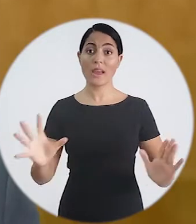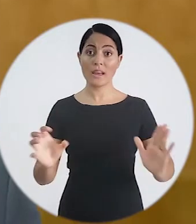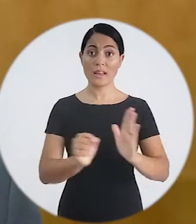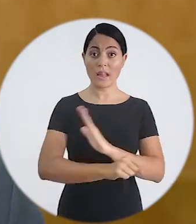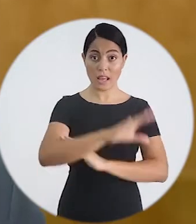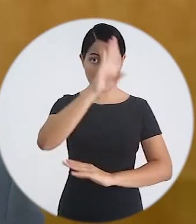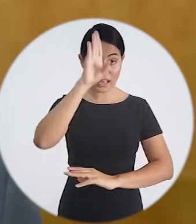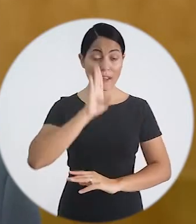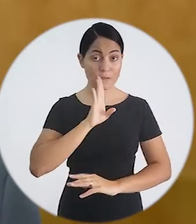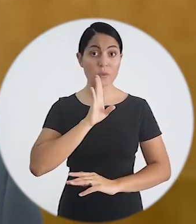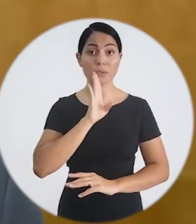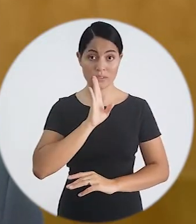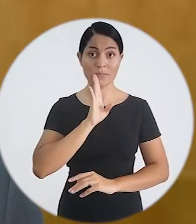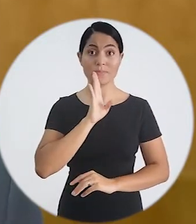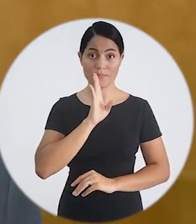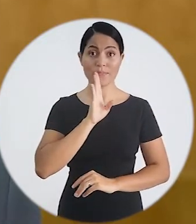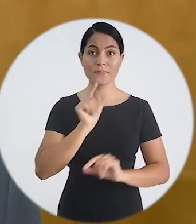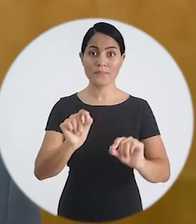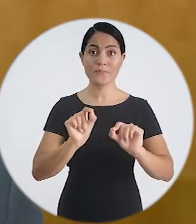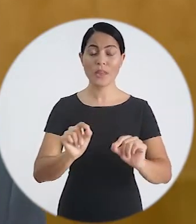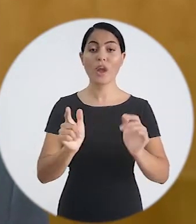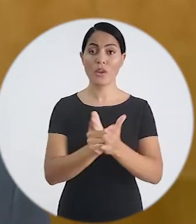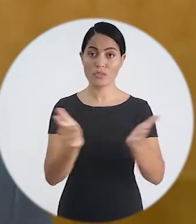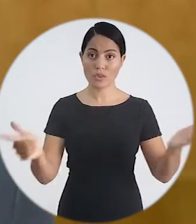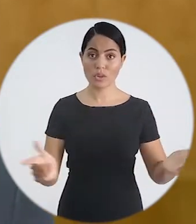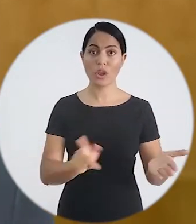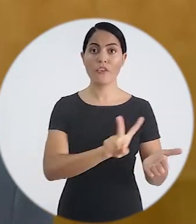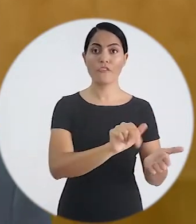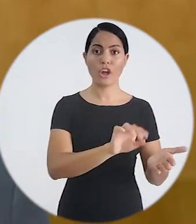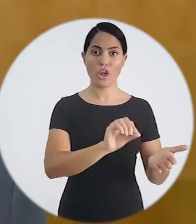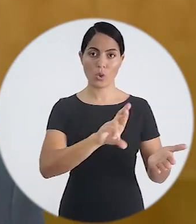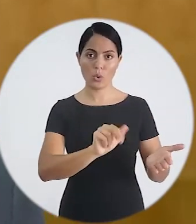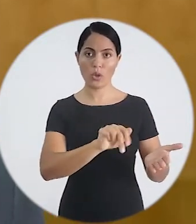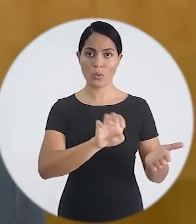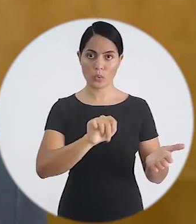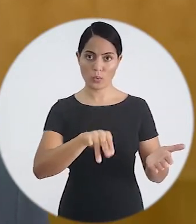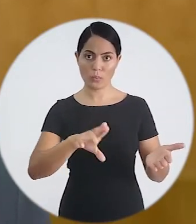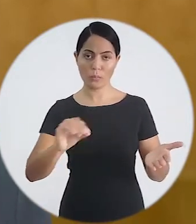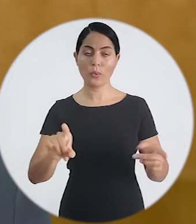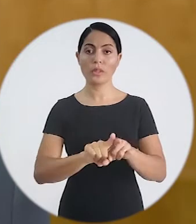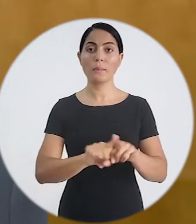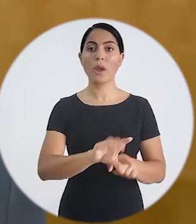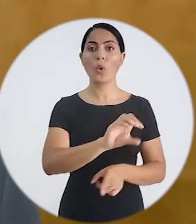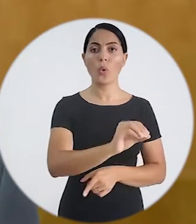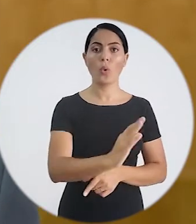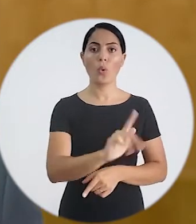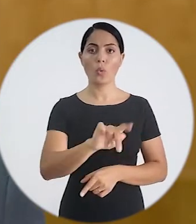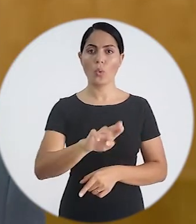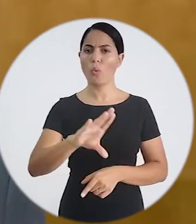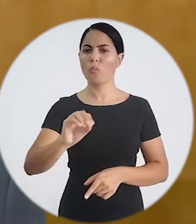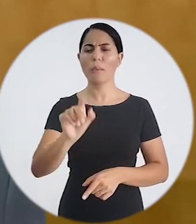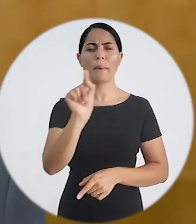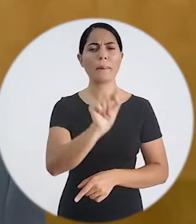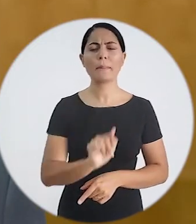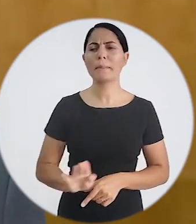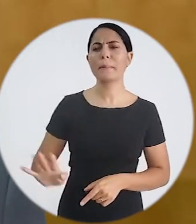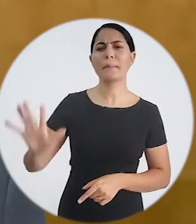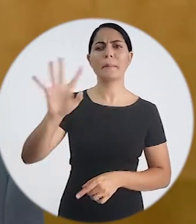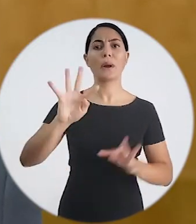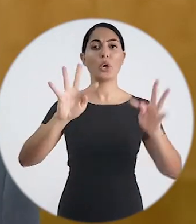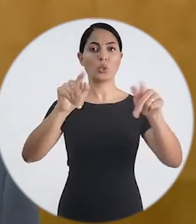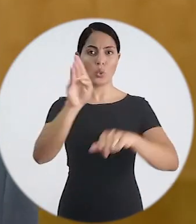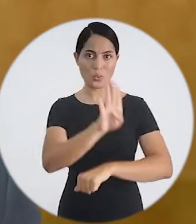assinatura gratuita por 6 meses da versão digital dos jornais Valor Econômico e O Globo, para toda a advocacia do